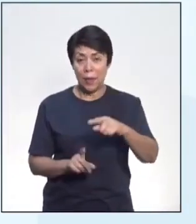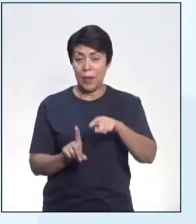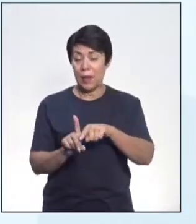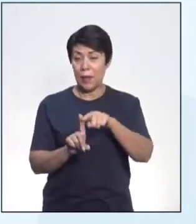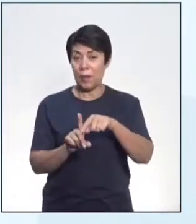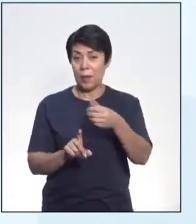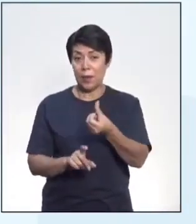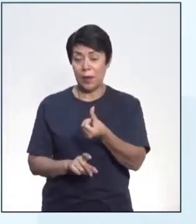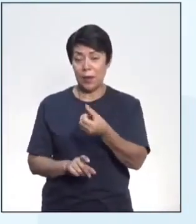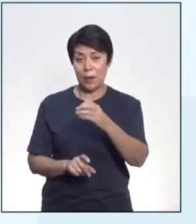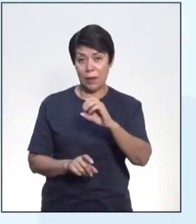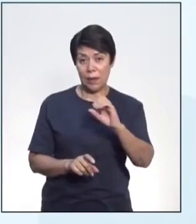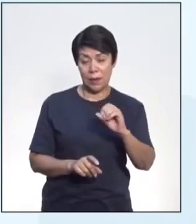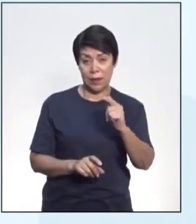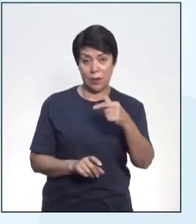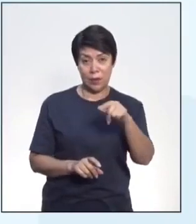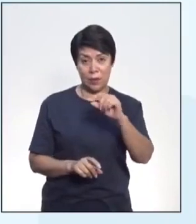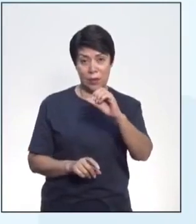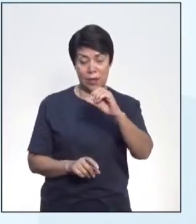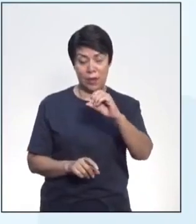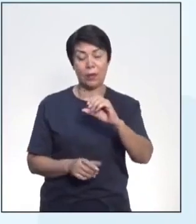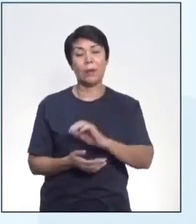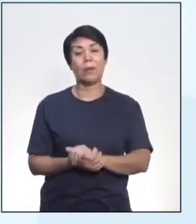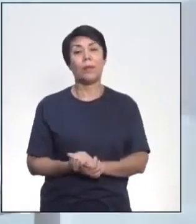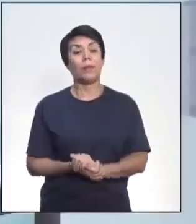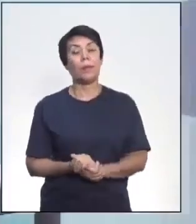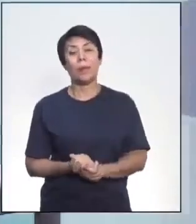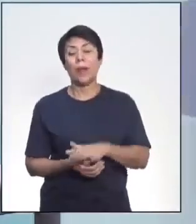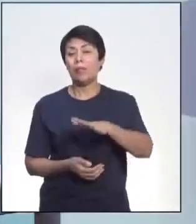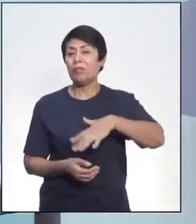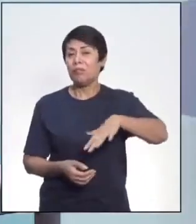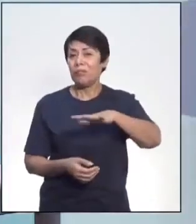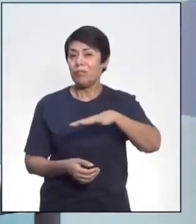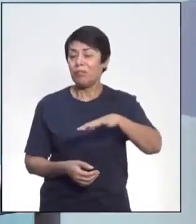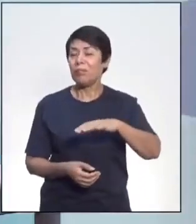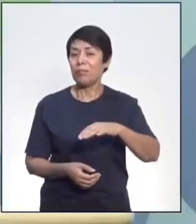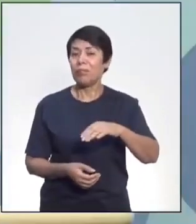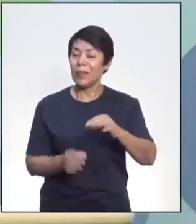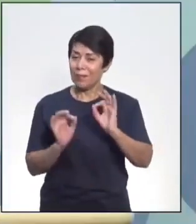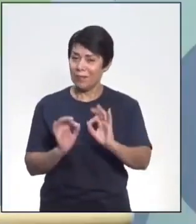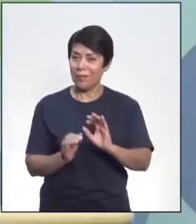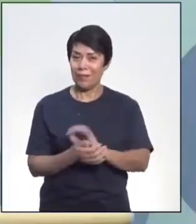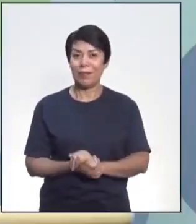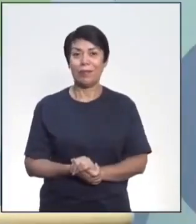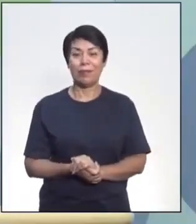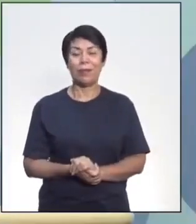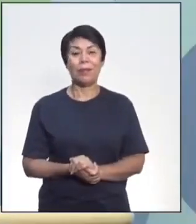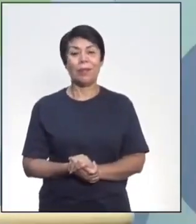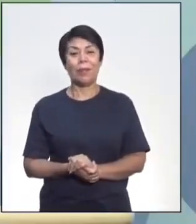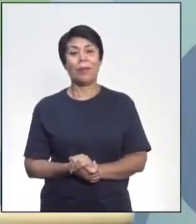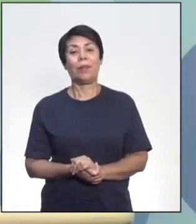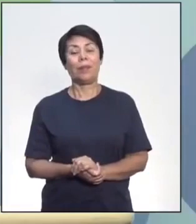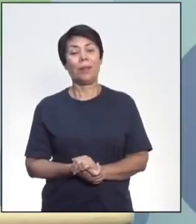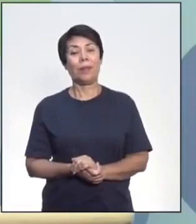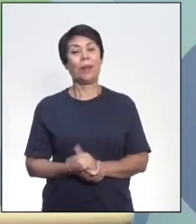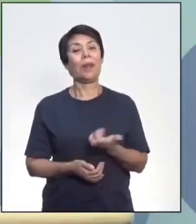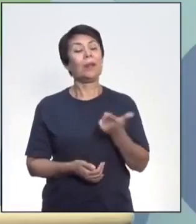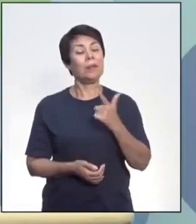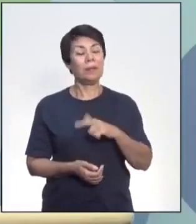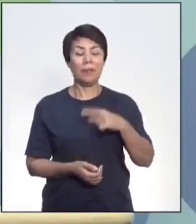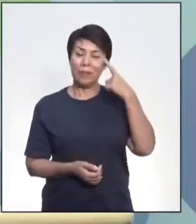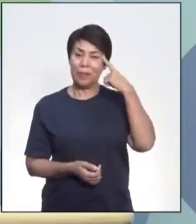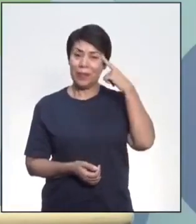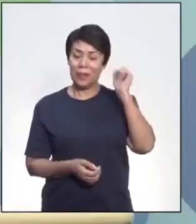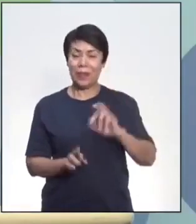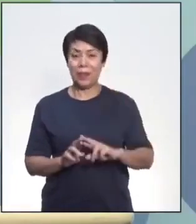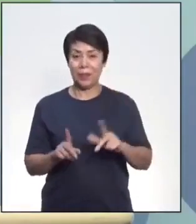600 graus Celsius. Perfeito? A grande maioria acertou. Que bom. Novamente com aquela ideia das